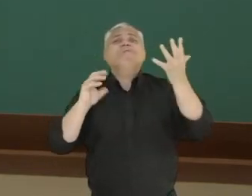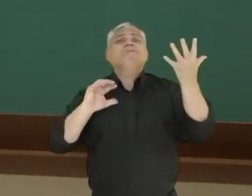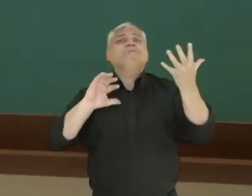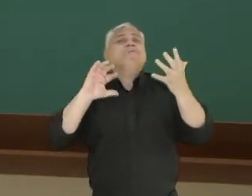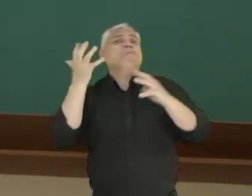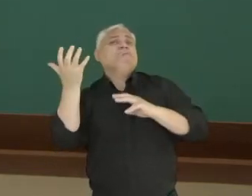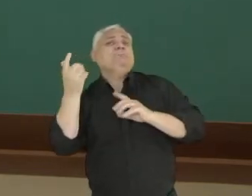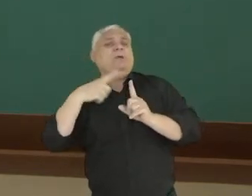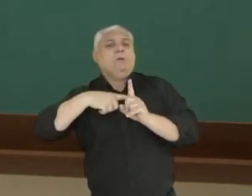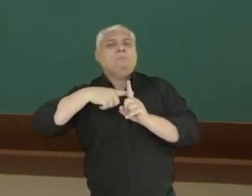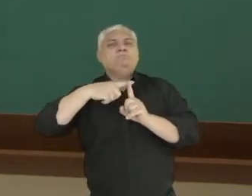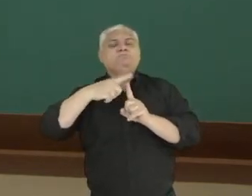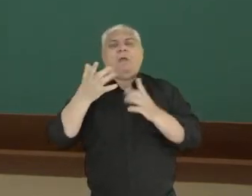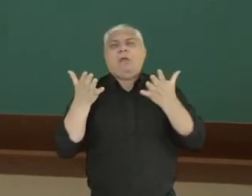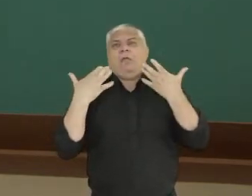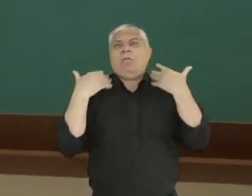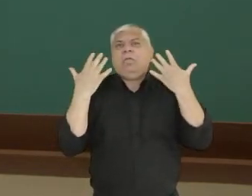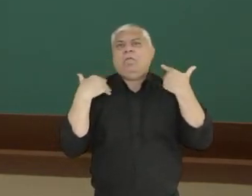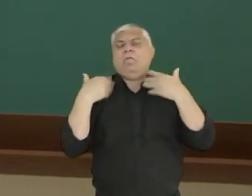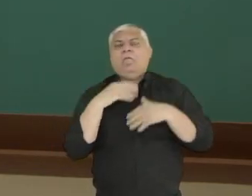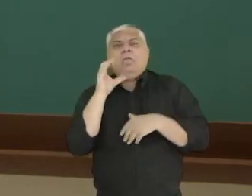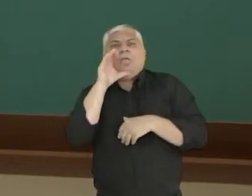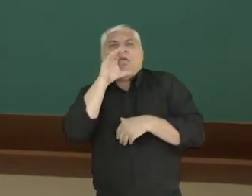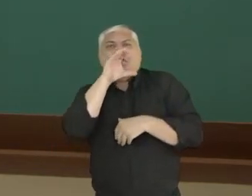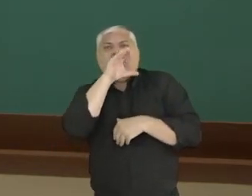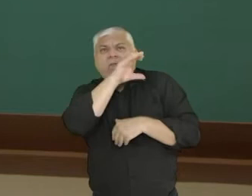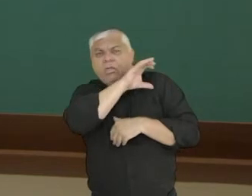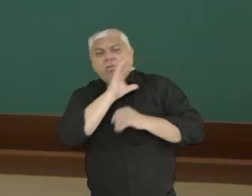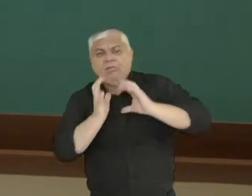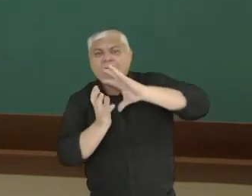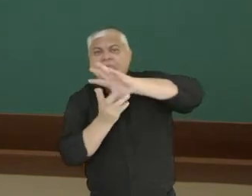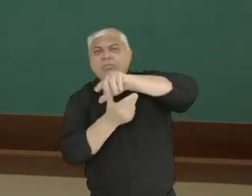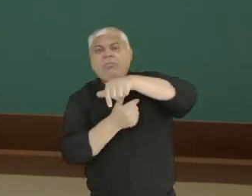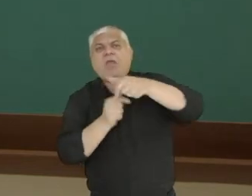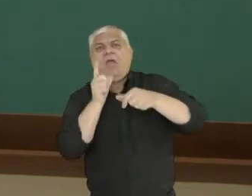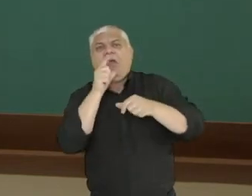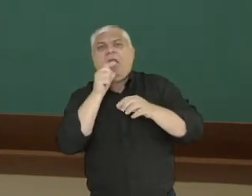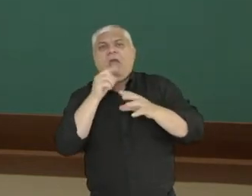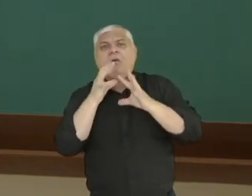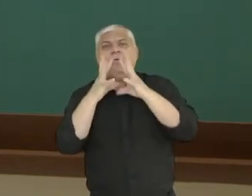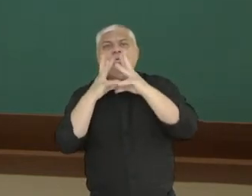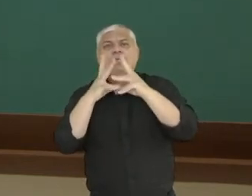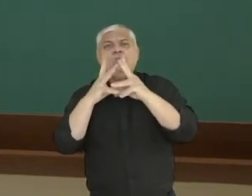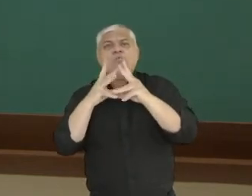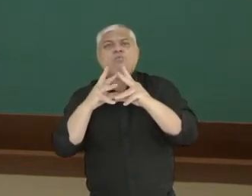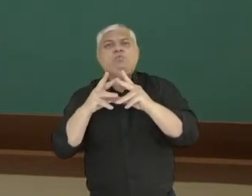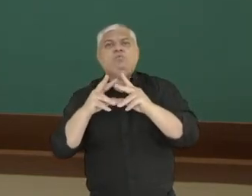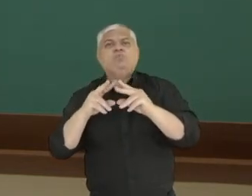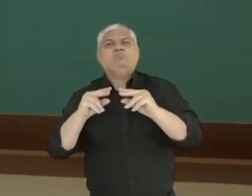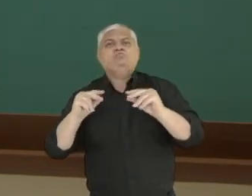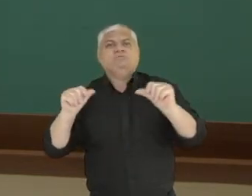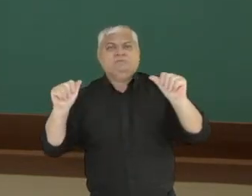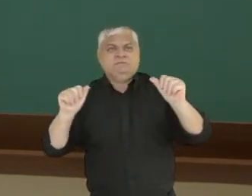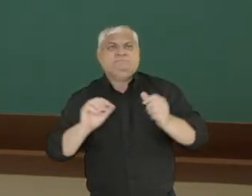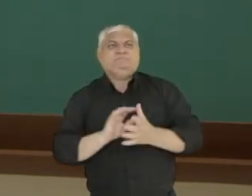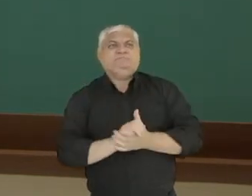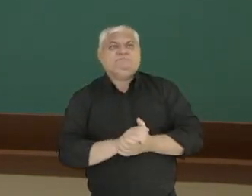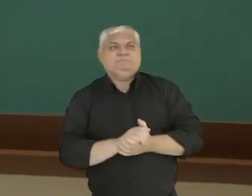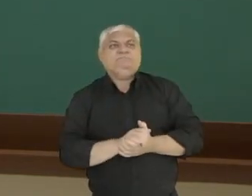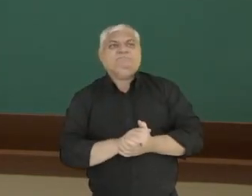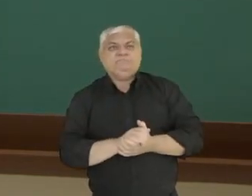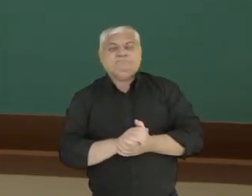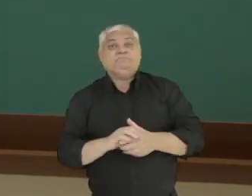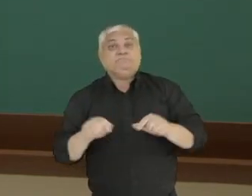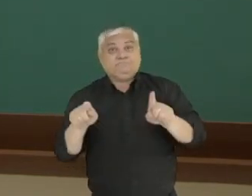da temperatura e de outras ações que ali influenciaram no abastecimento desse mar aqui. E